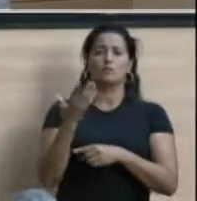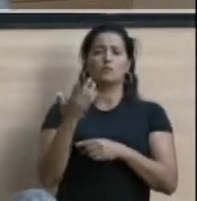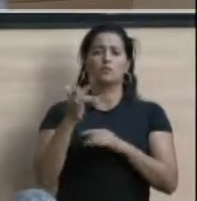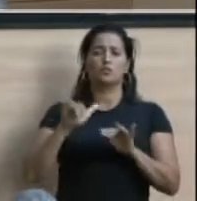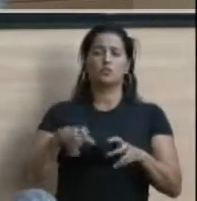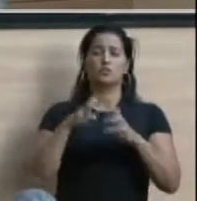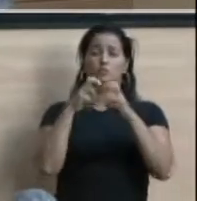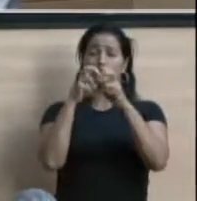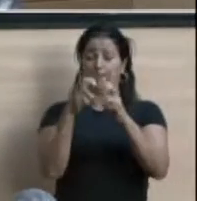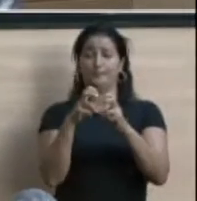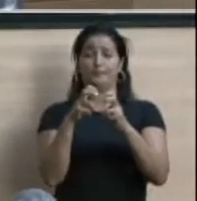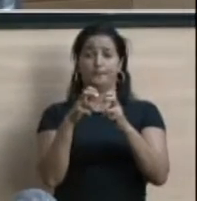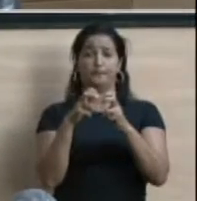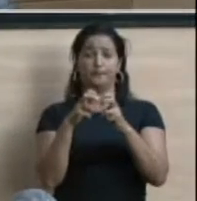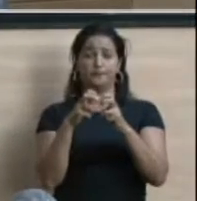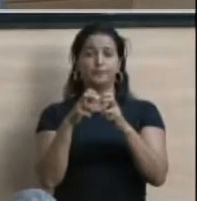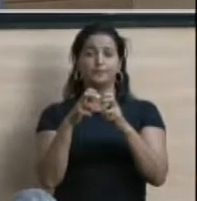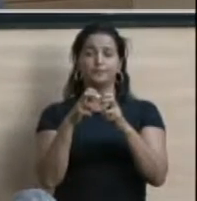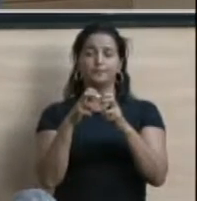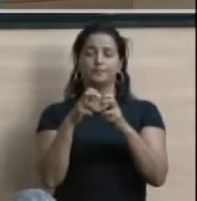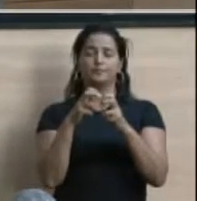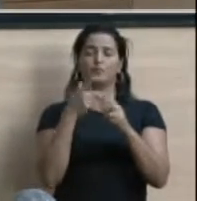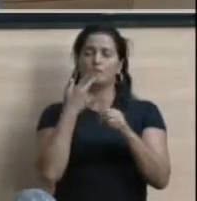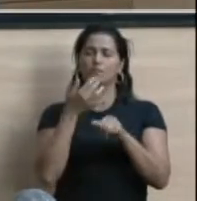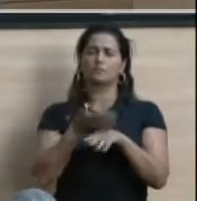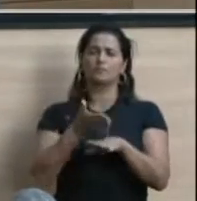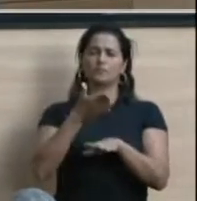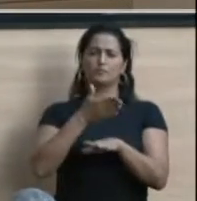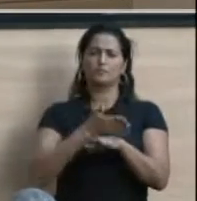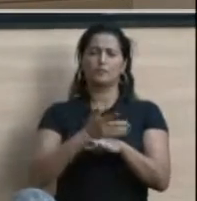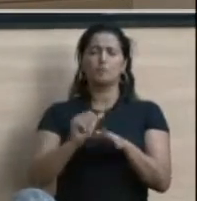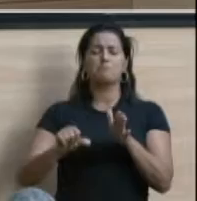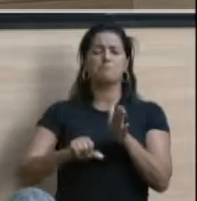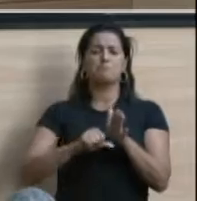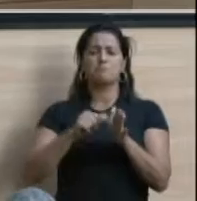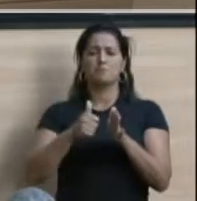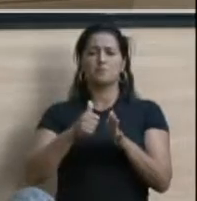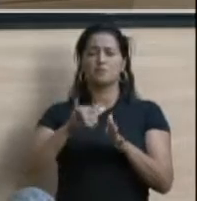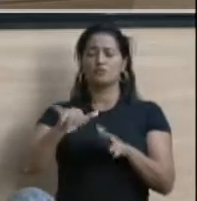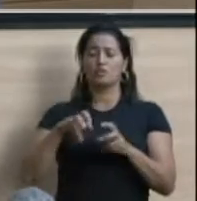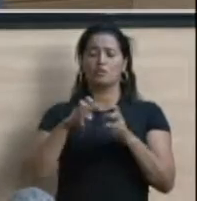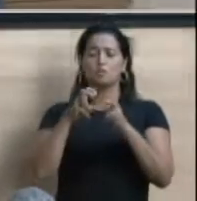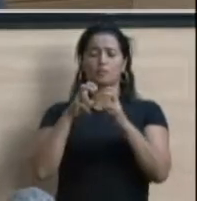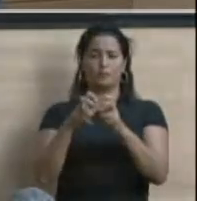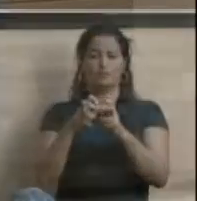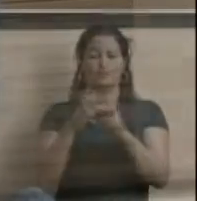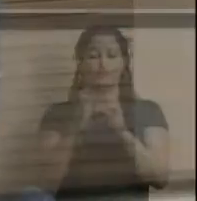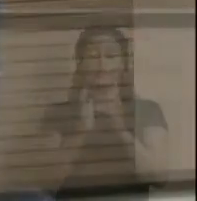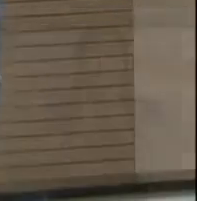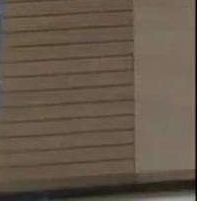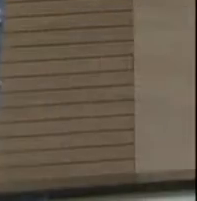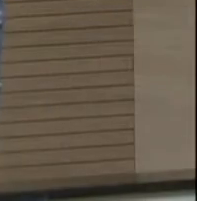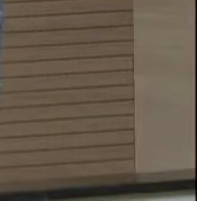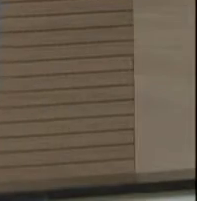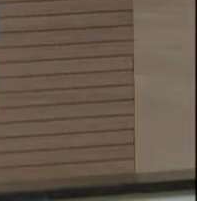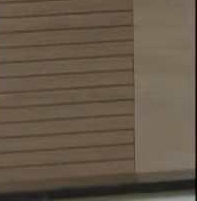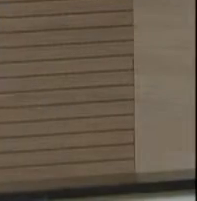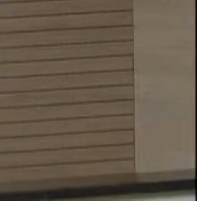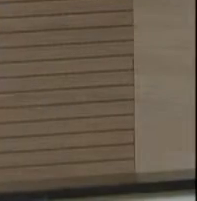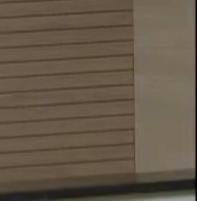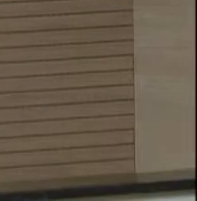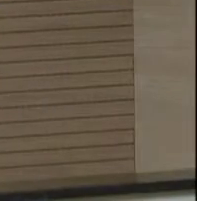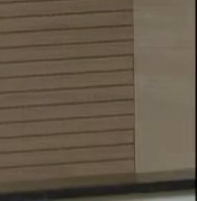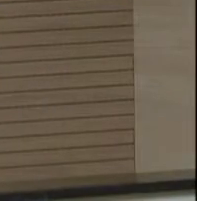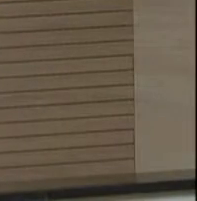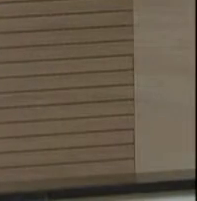jaboatão né como disse anteriormente que saiu a primeira vez que saiu de jaboatão a recife então realmente foi um momento